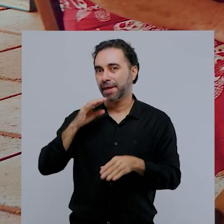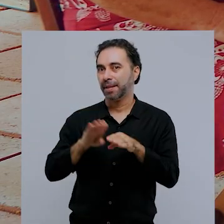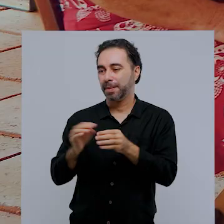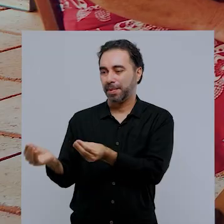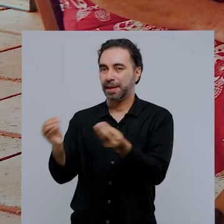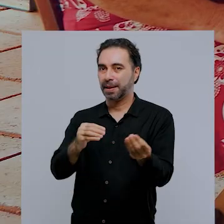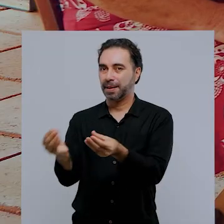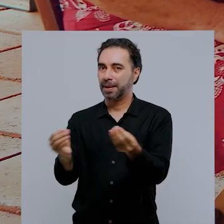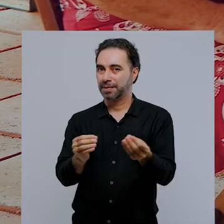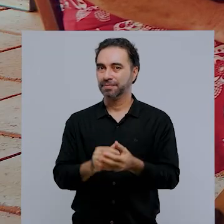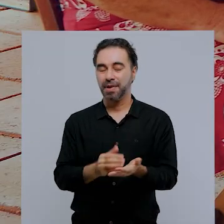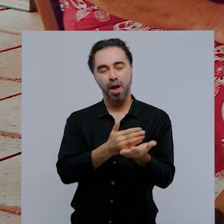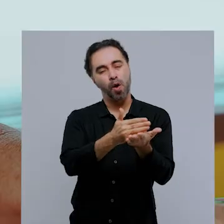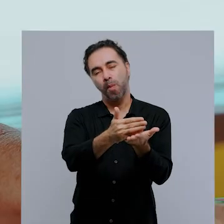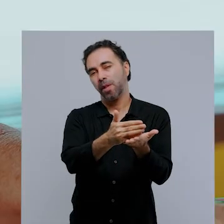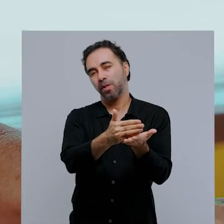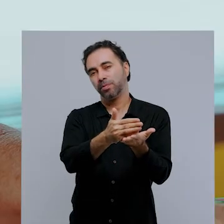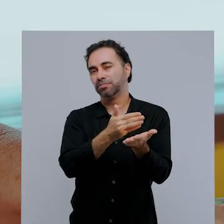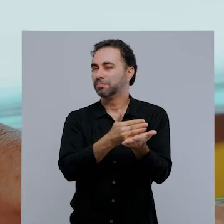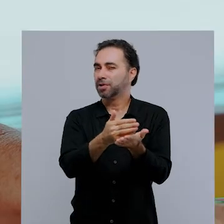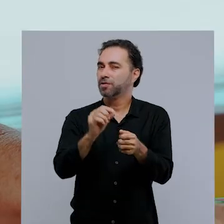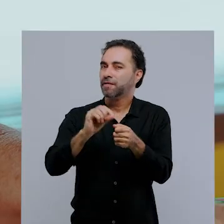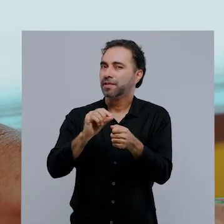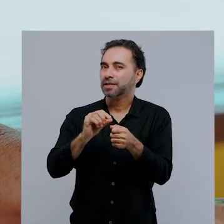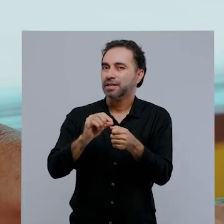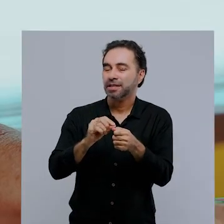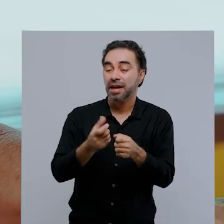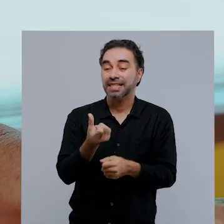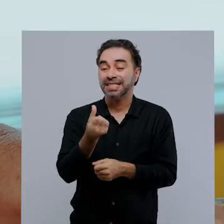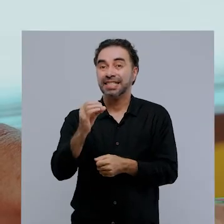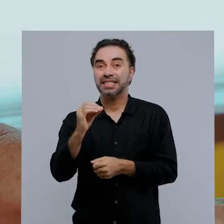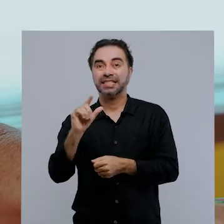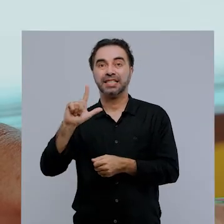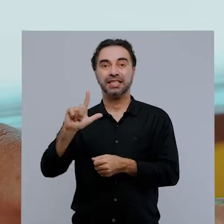para nós. Aí comecemos. Começamos já com 60 litros.